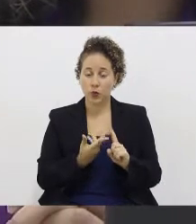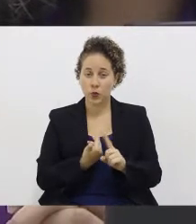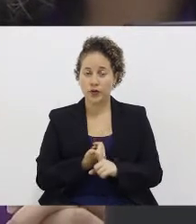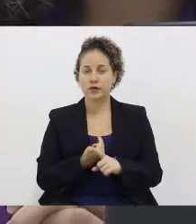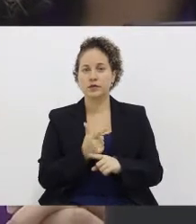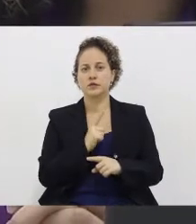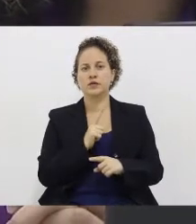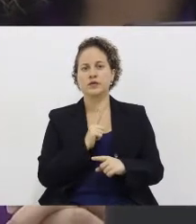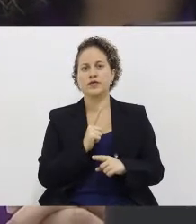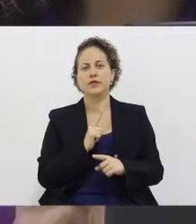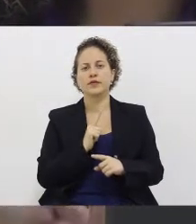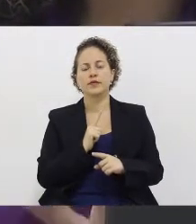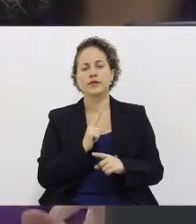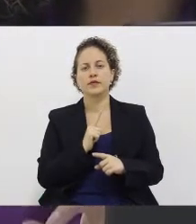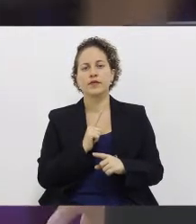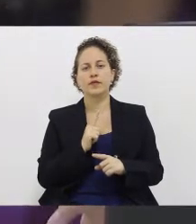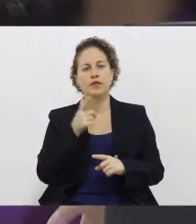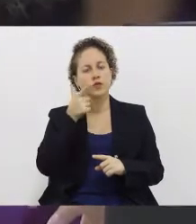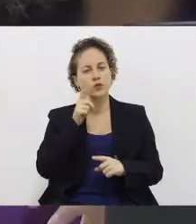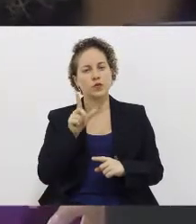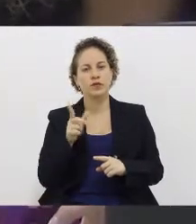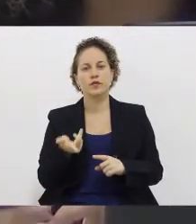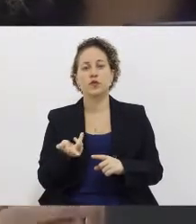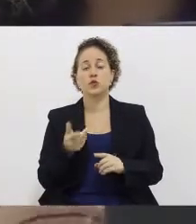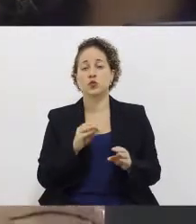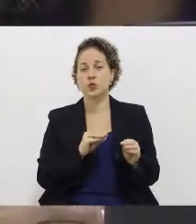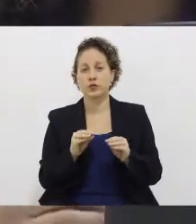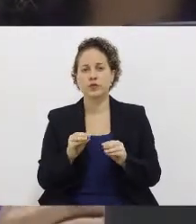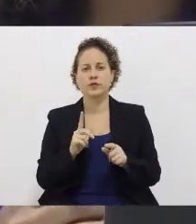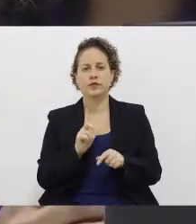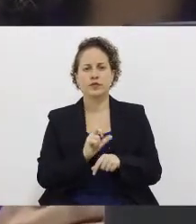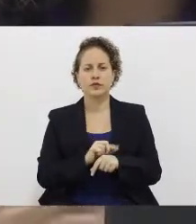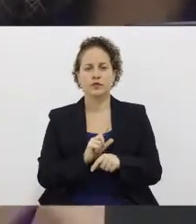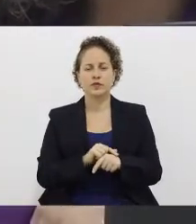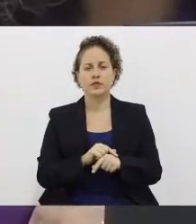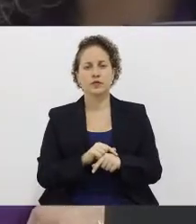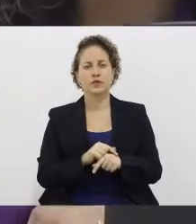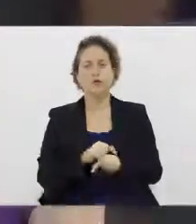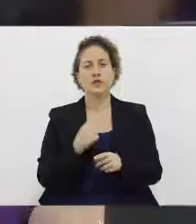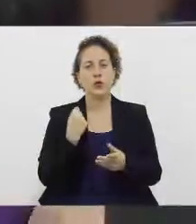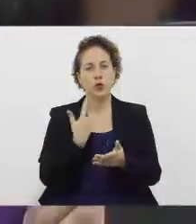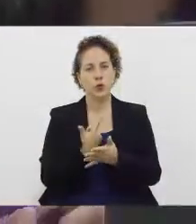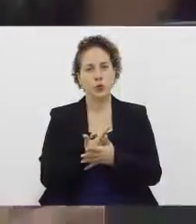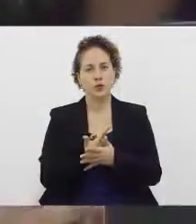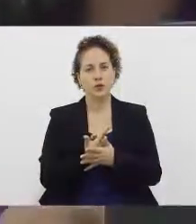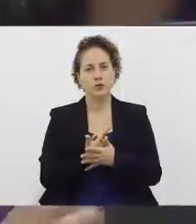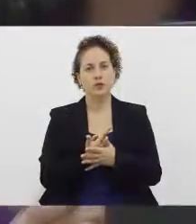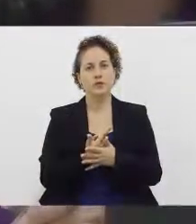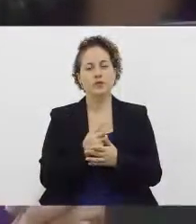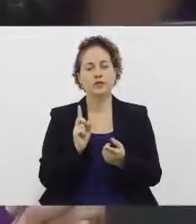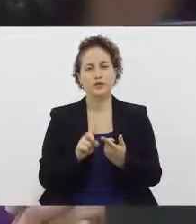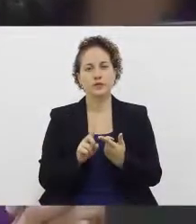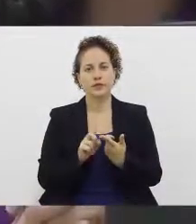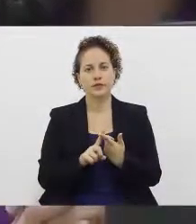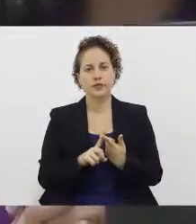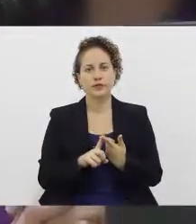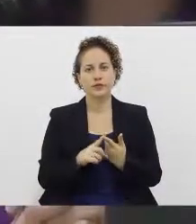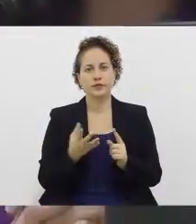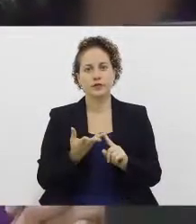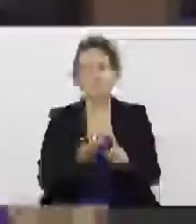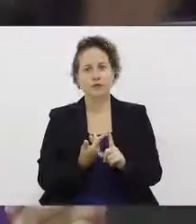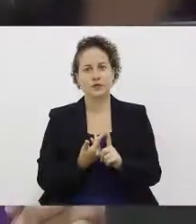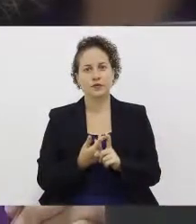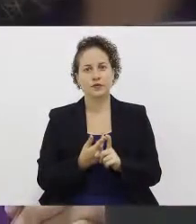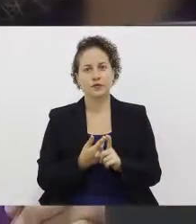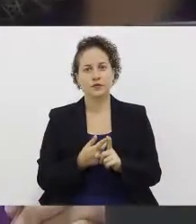é menor que uma quantidade pré-determinada, ou seja, o ponto de reposição, compramos, ou se produz internamente, determinada quantidade chamada de